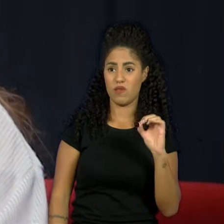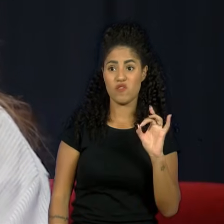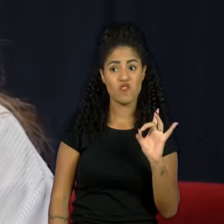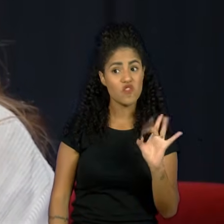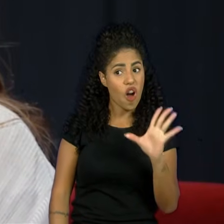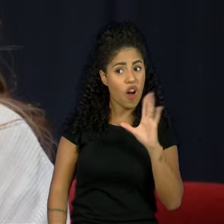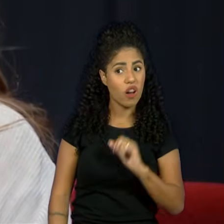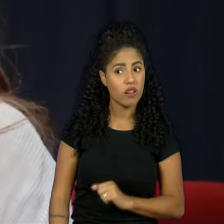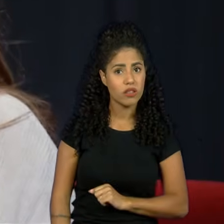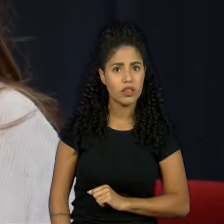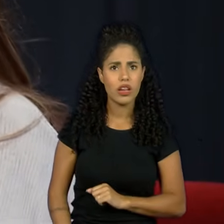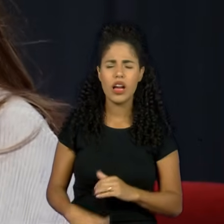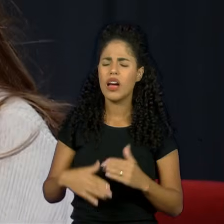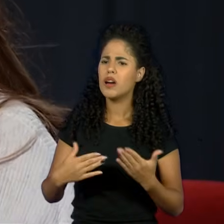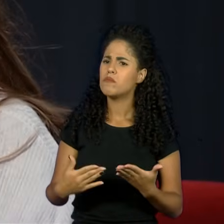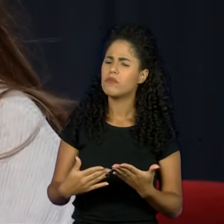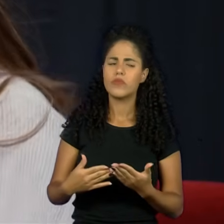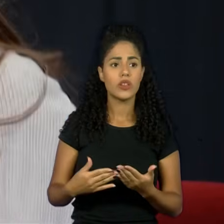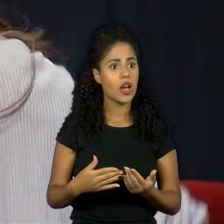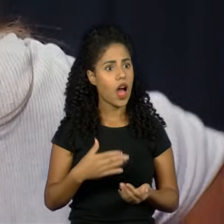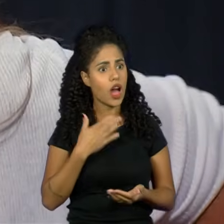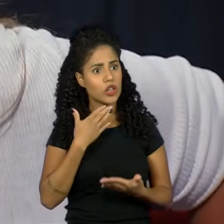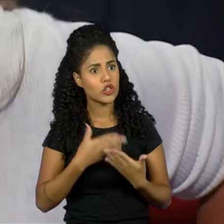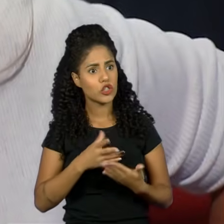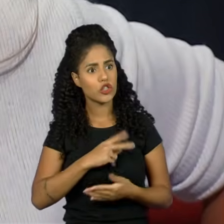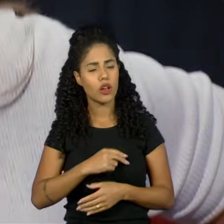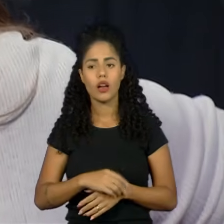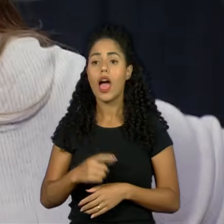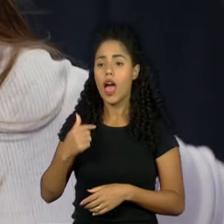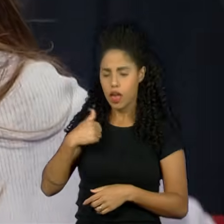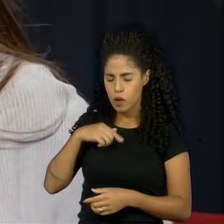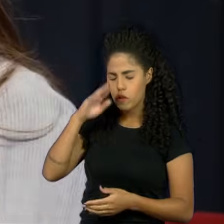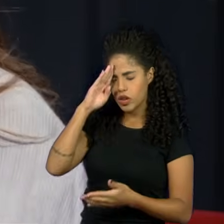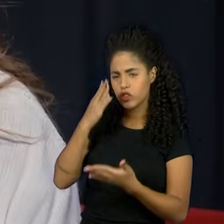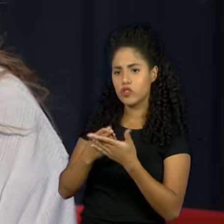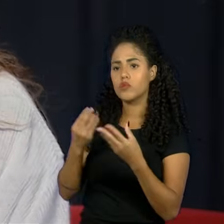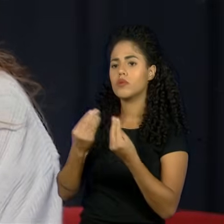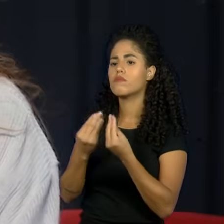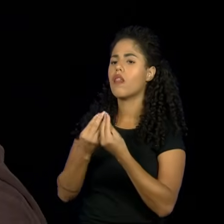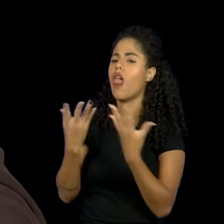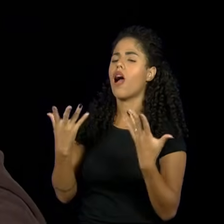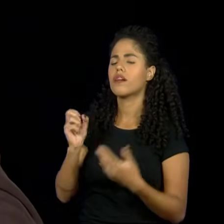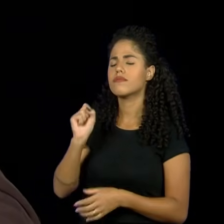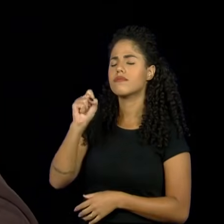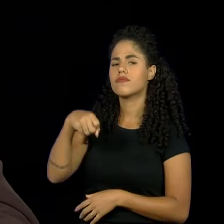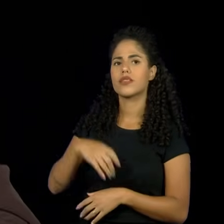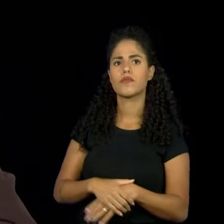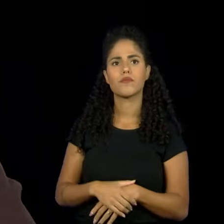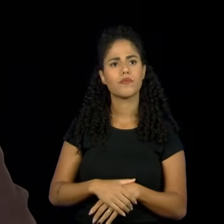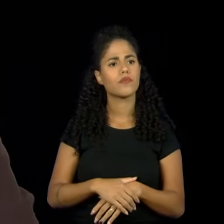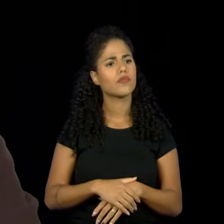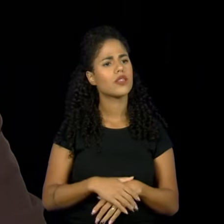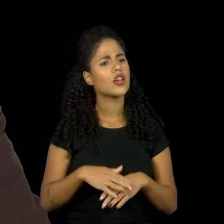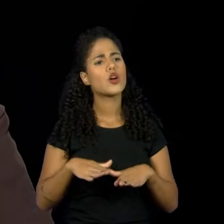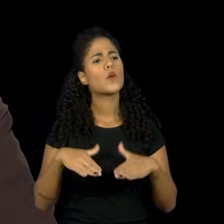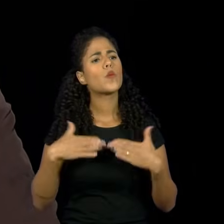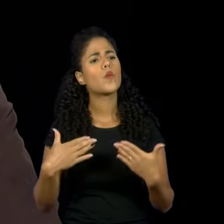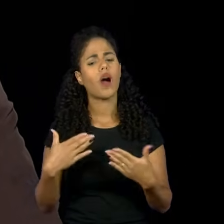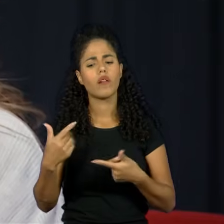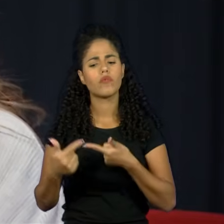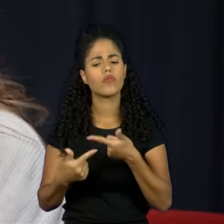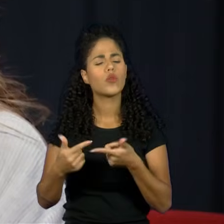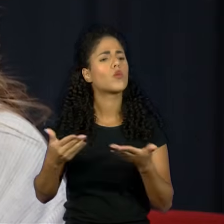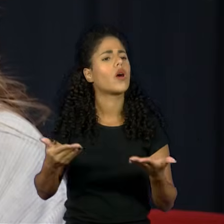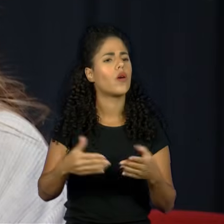tem pessoas que falam para mim, Ana, mas você não acredita em milagre? Eu falei, cara, se eu não acreditasse em milagre, eu não fazia o que eu faço. Que Porque tipo de serviços são esses?